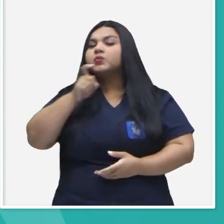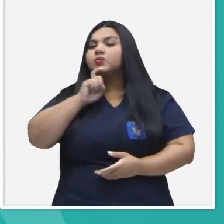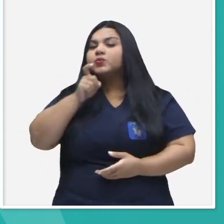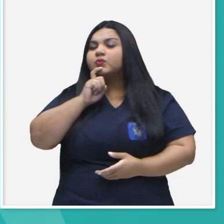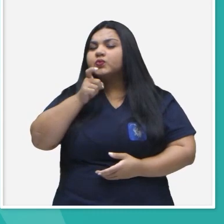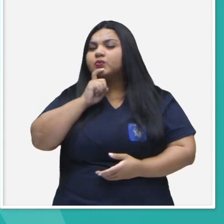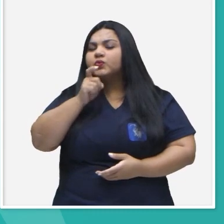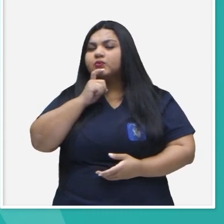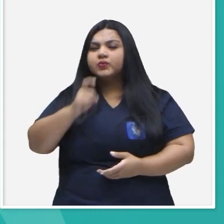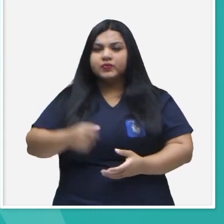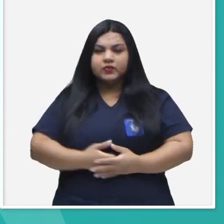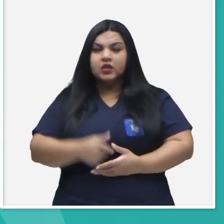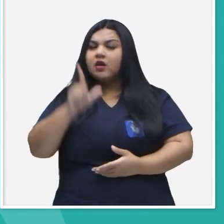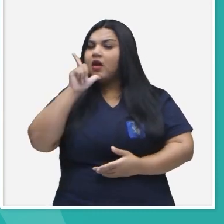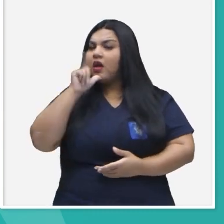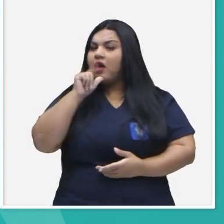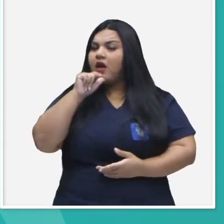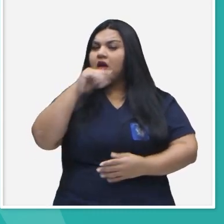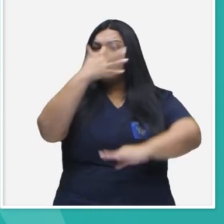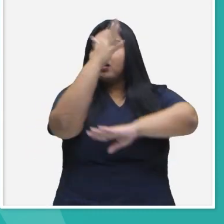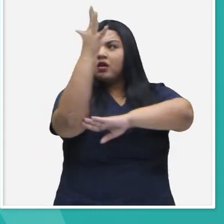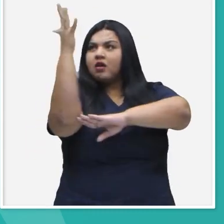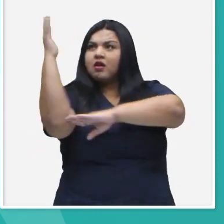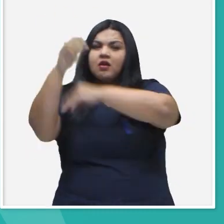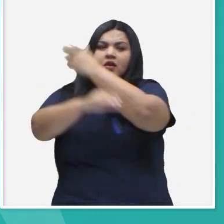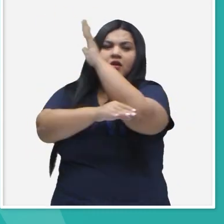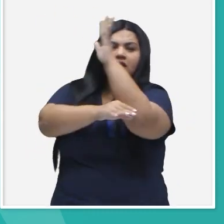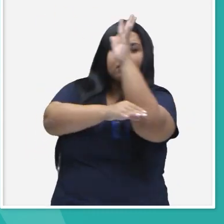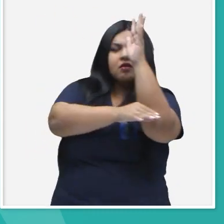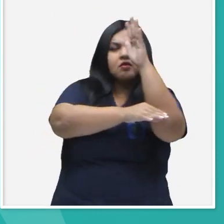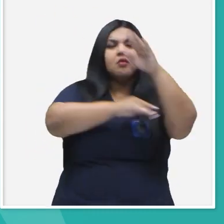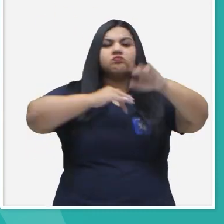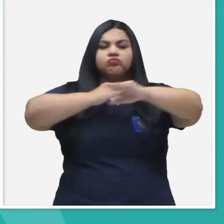gelo, água, natureza e o